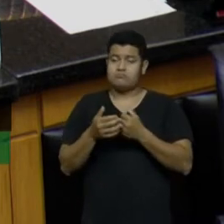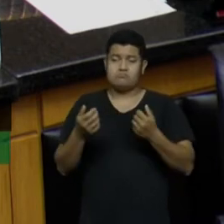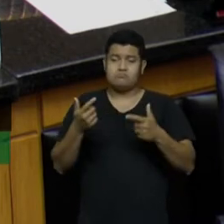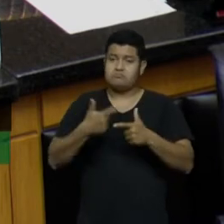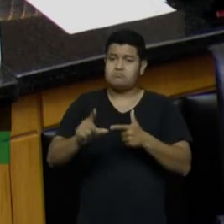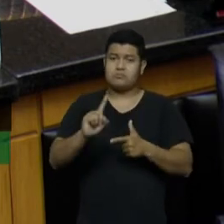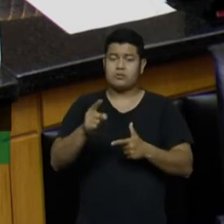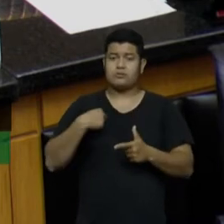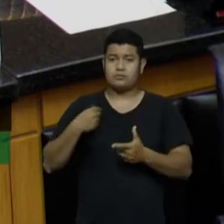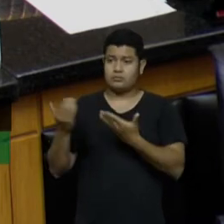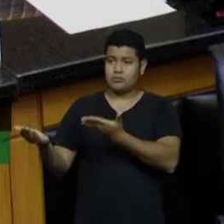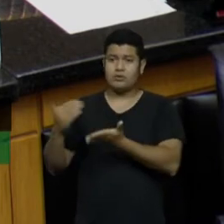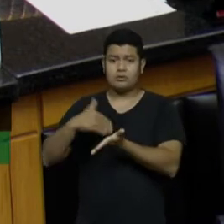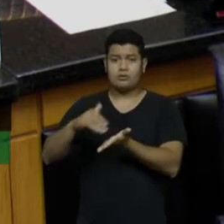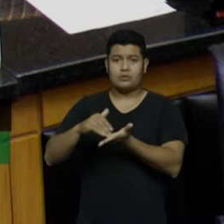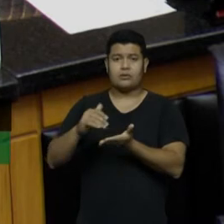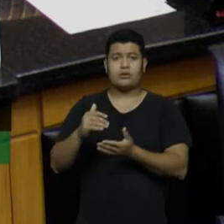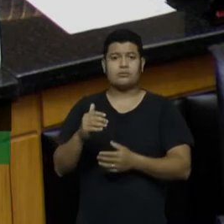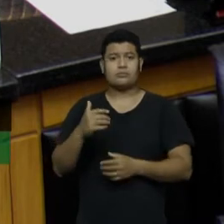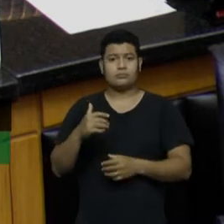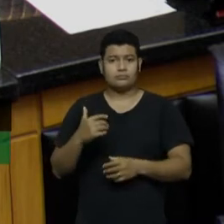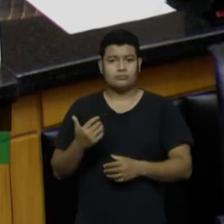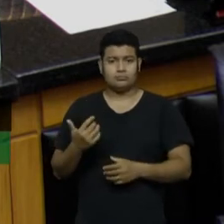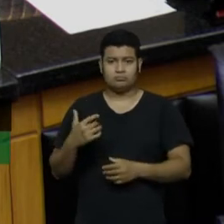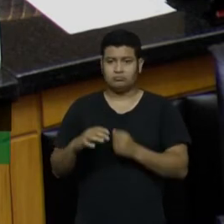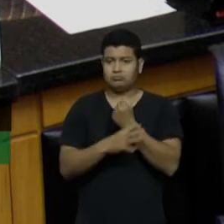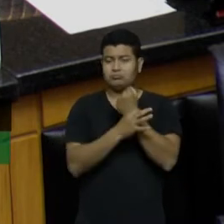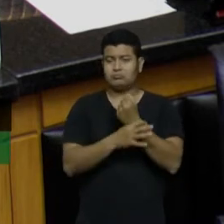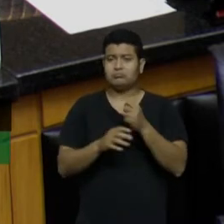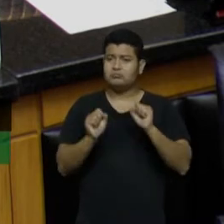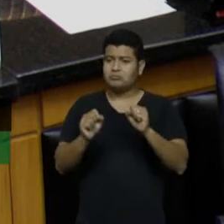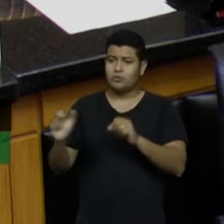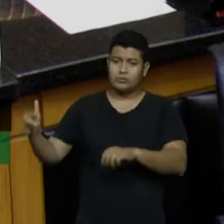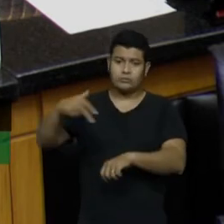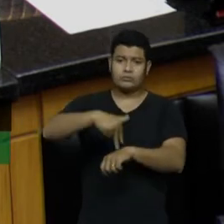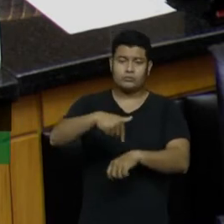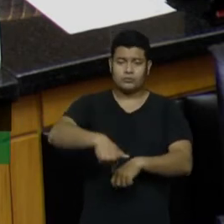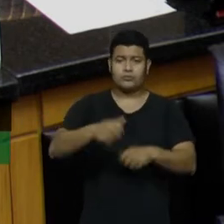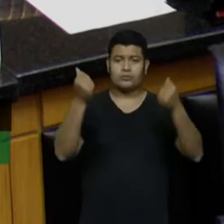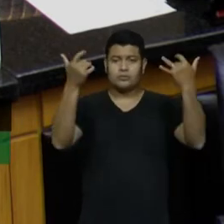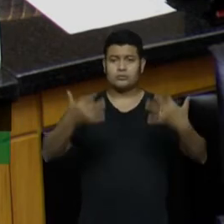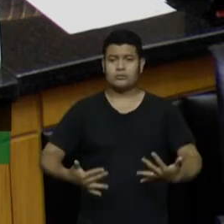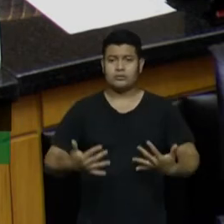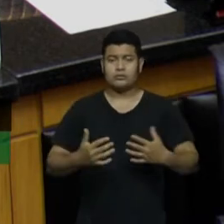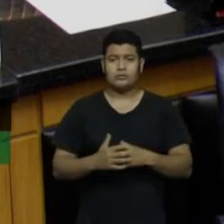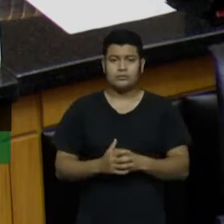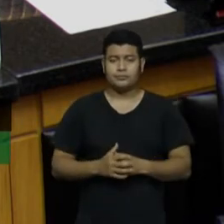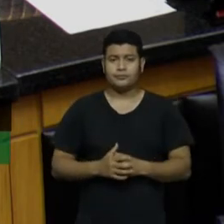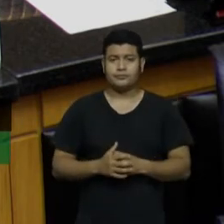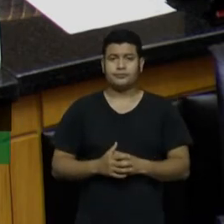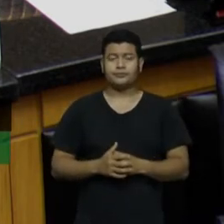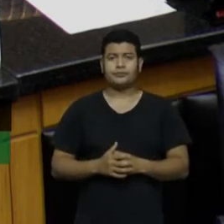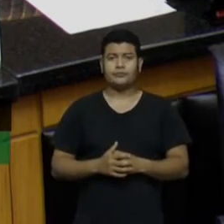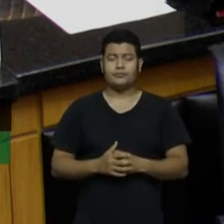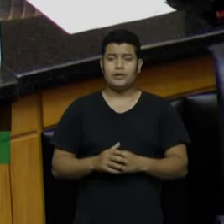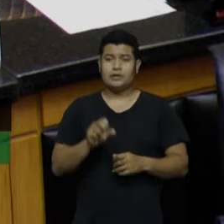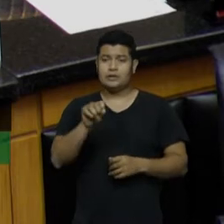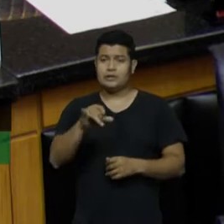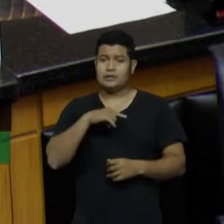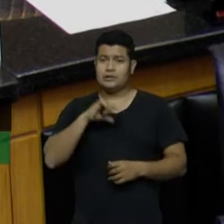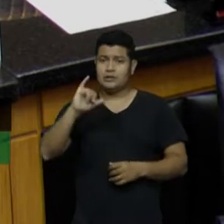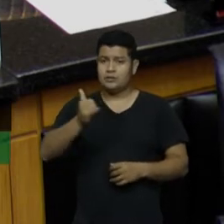prestar os esclarecimentos. Se há uma boa justificativa para os fatos, é só vir aqui e dar a boa justificativa.